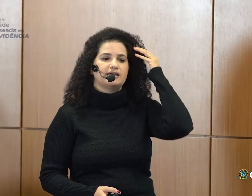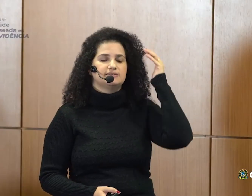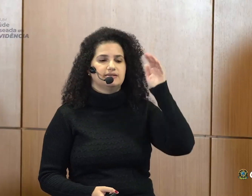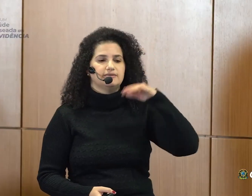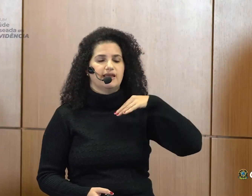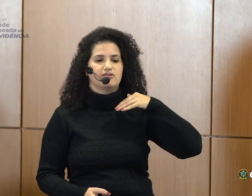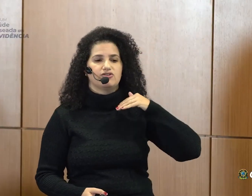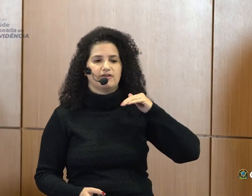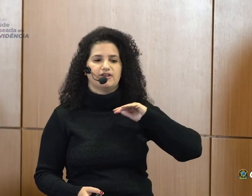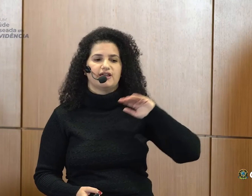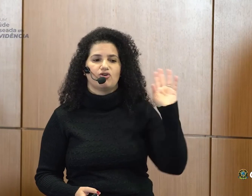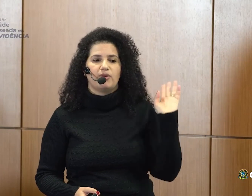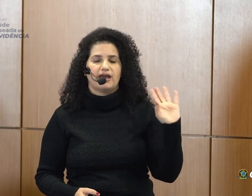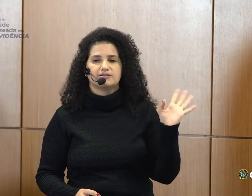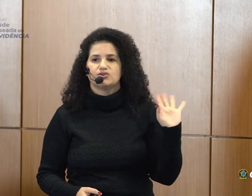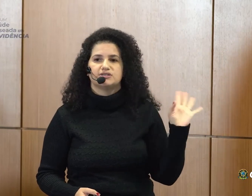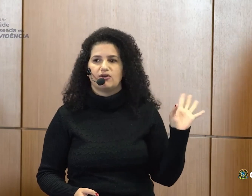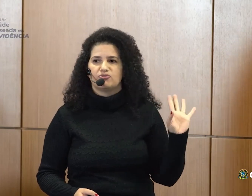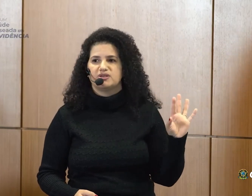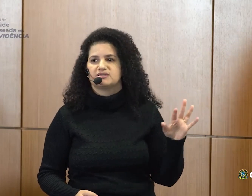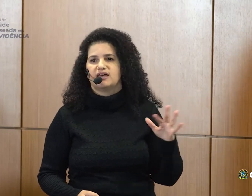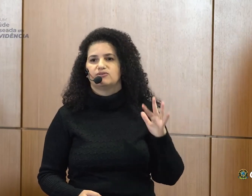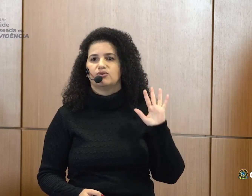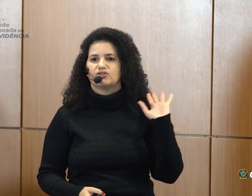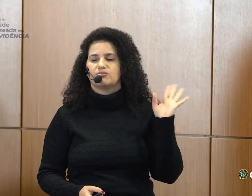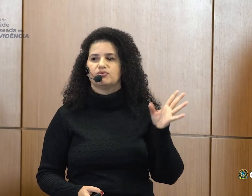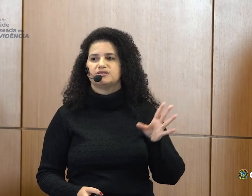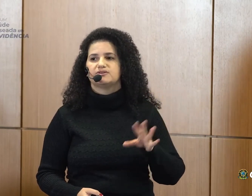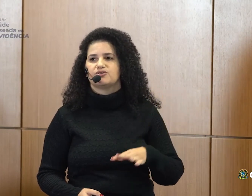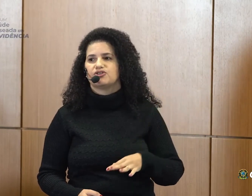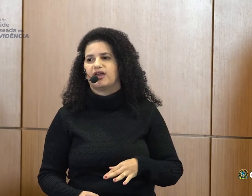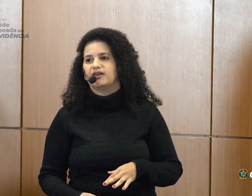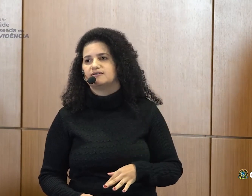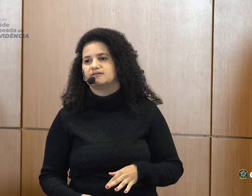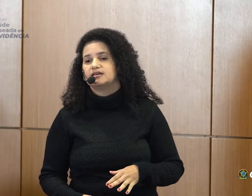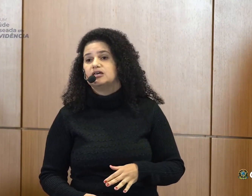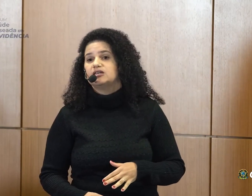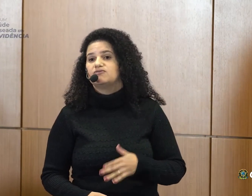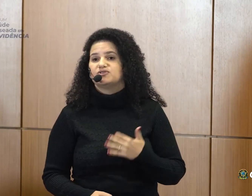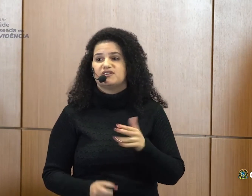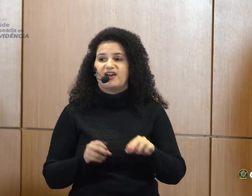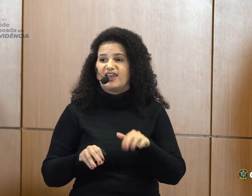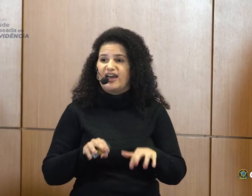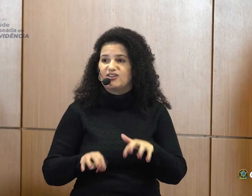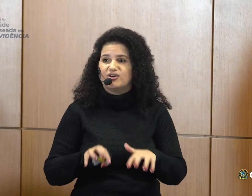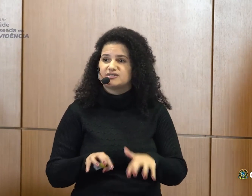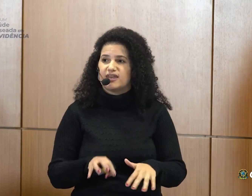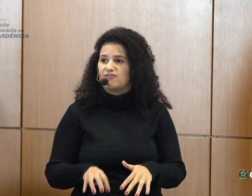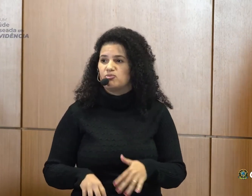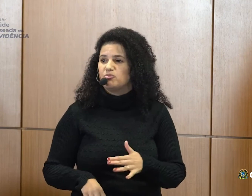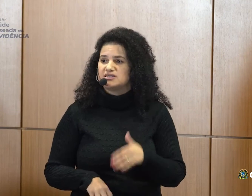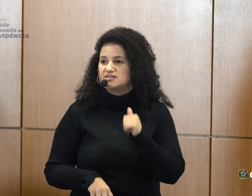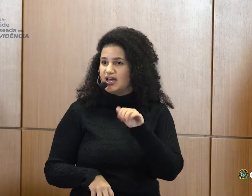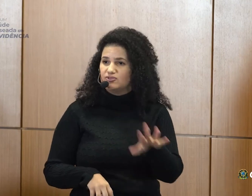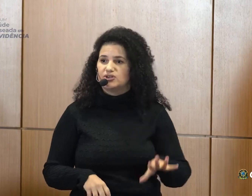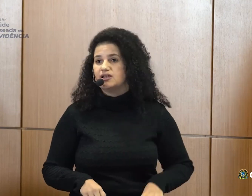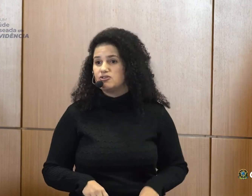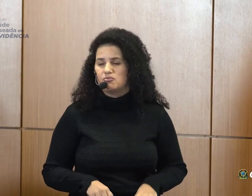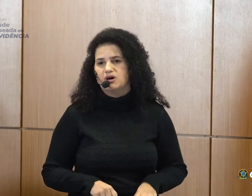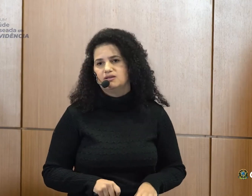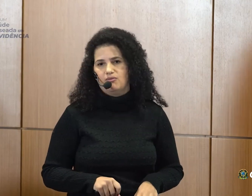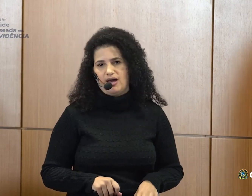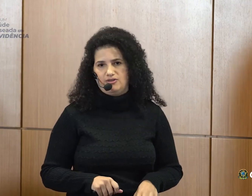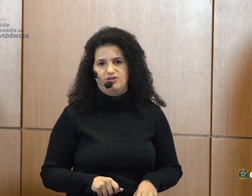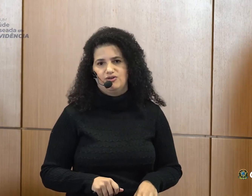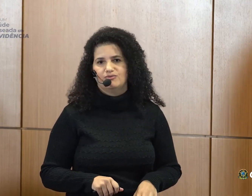Tem uma base, né, de, na verdade, é uma rede social de pesquisador que chama ResearchGate, que você vai lá e, ó, escreve para o pesquisador e ele